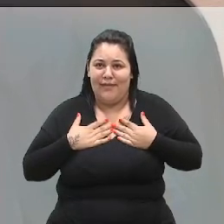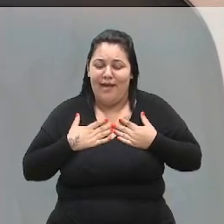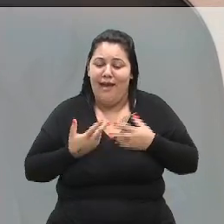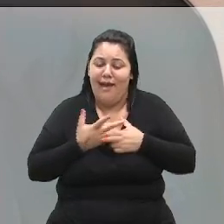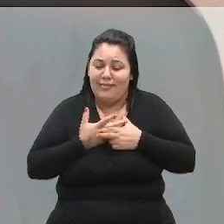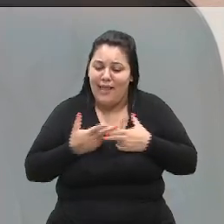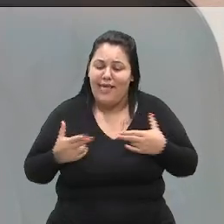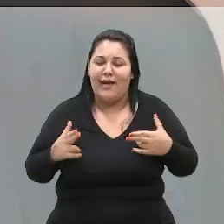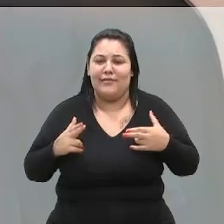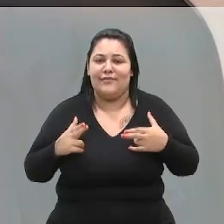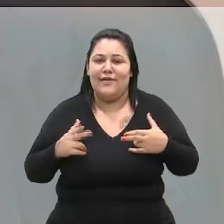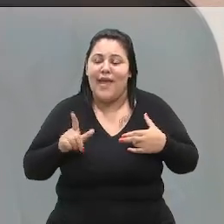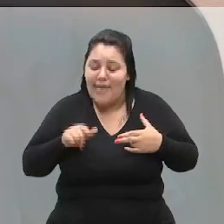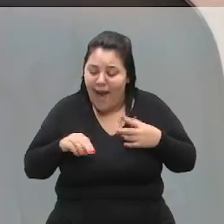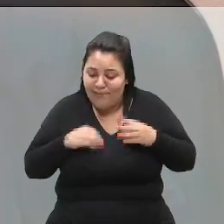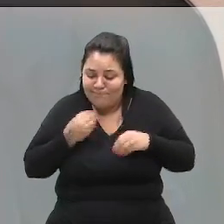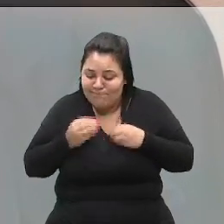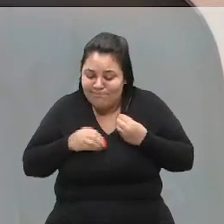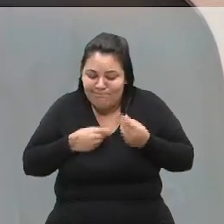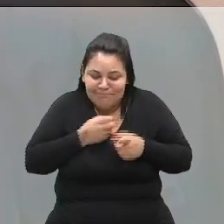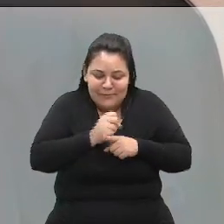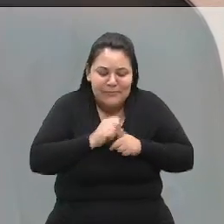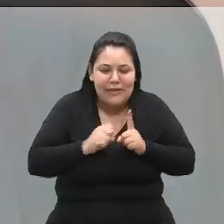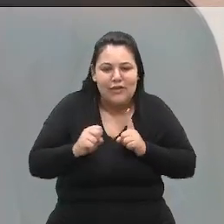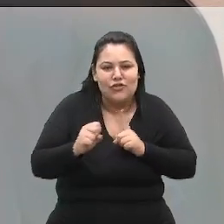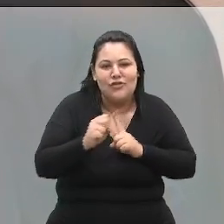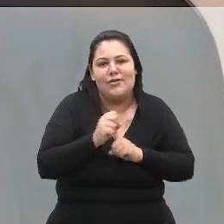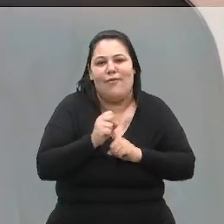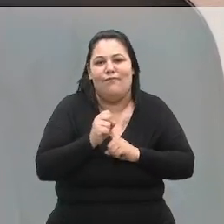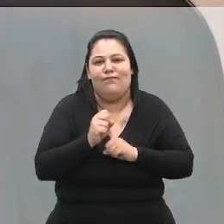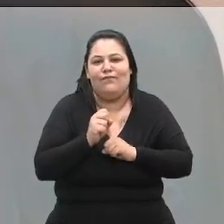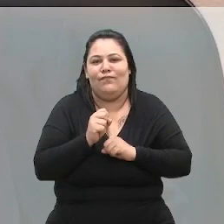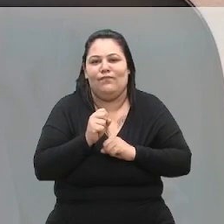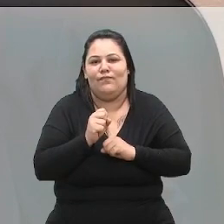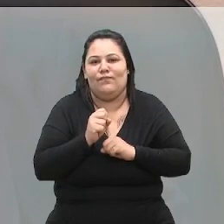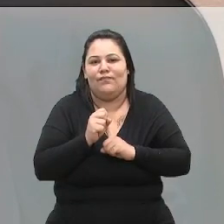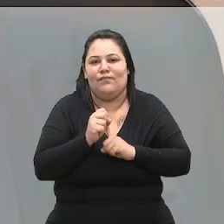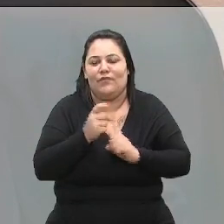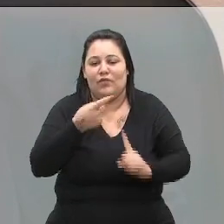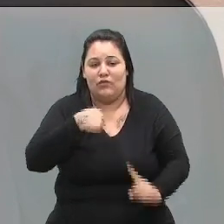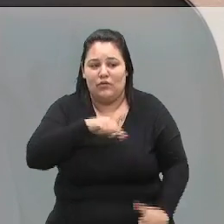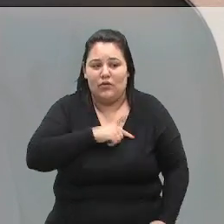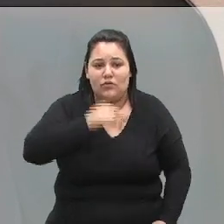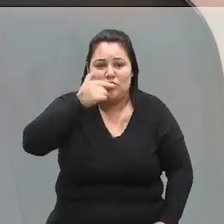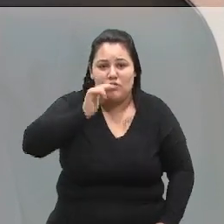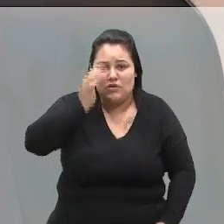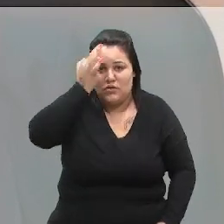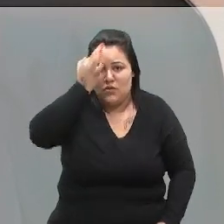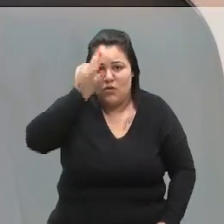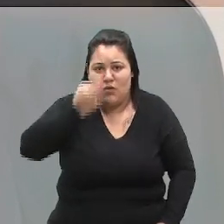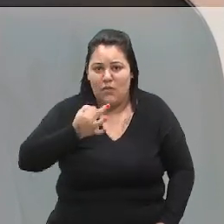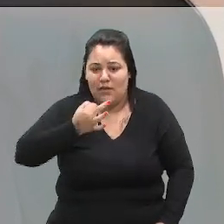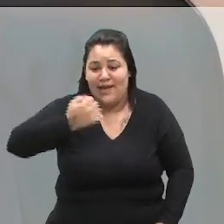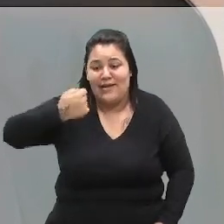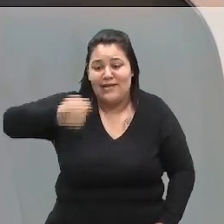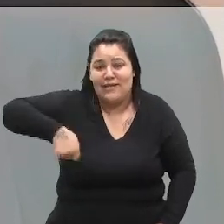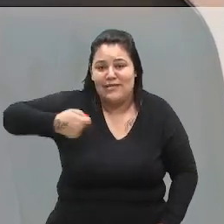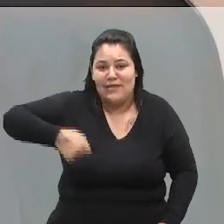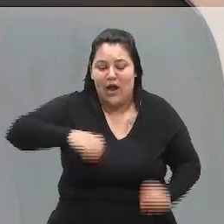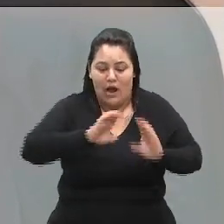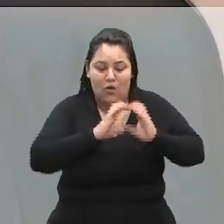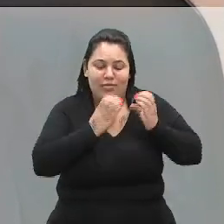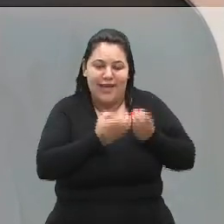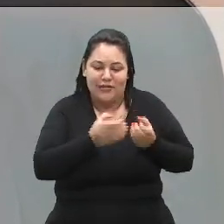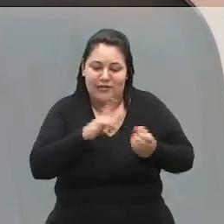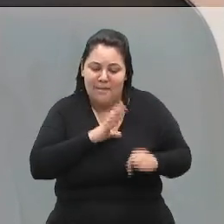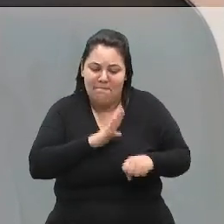social. Esse é o grande ponto de nós entendermos as necessidades das comunidades que têm mais